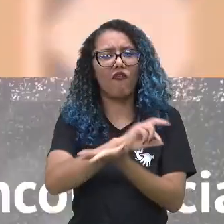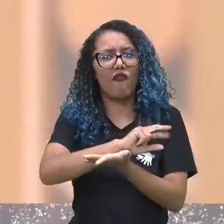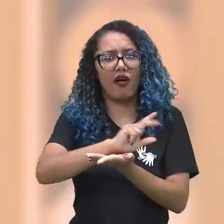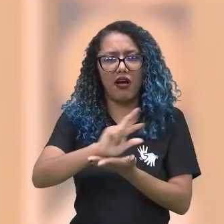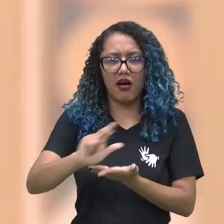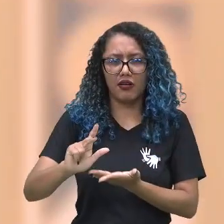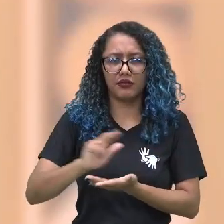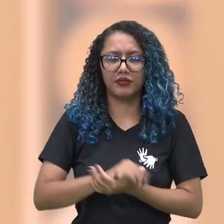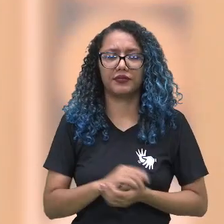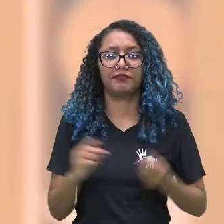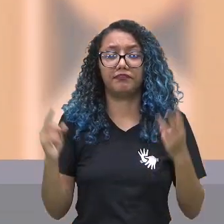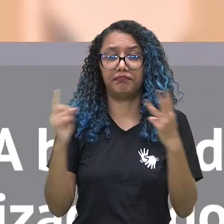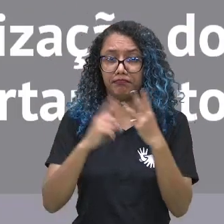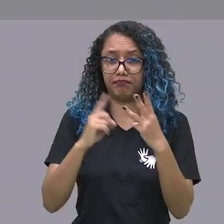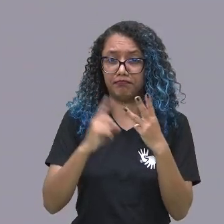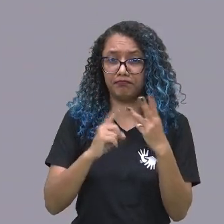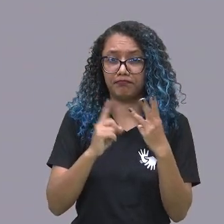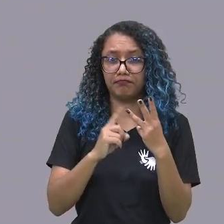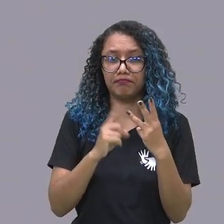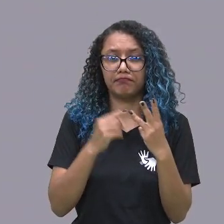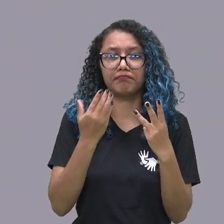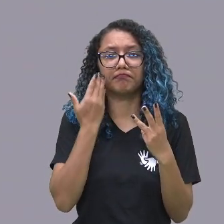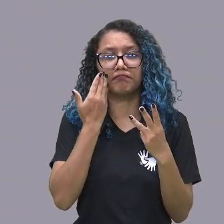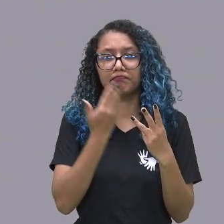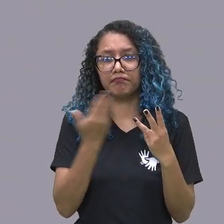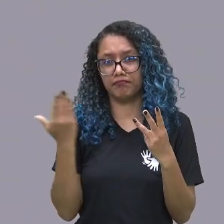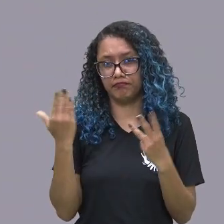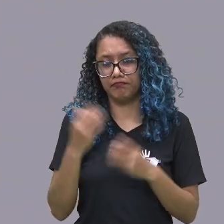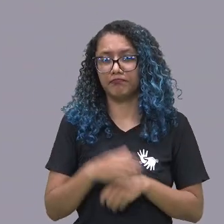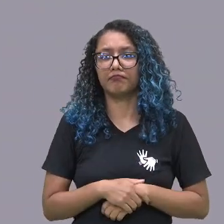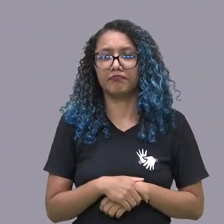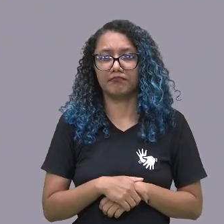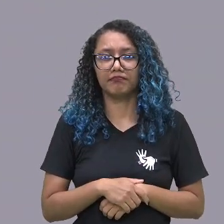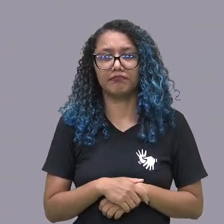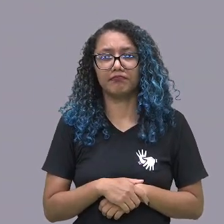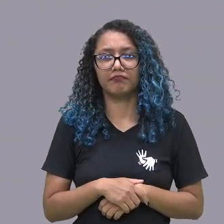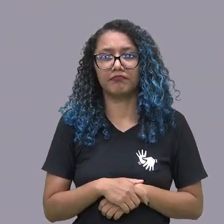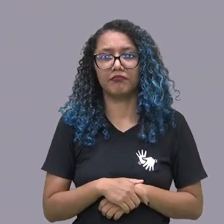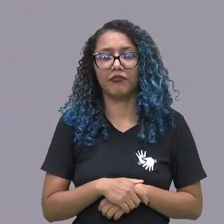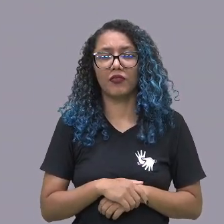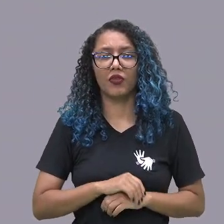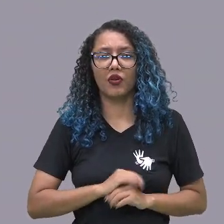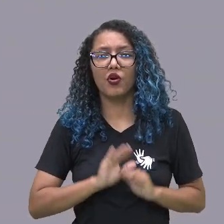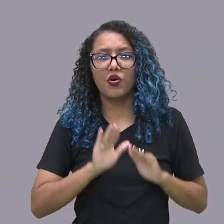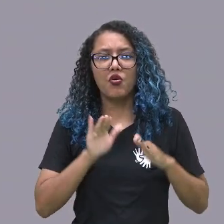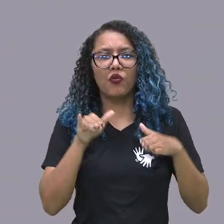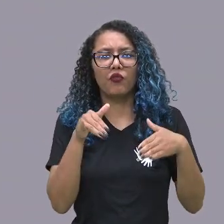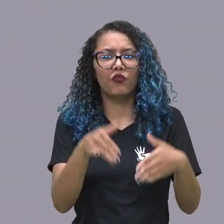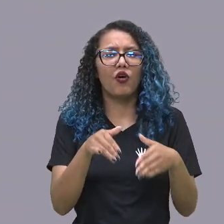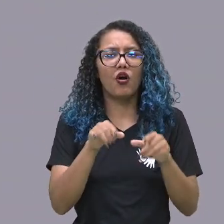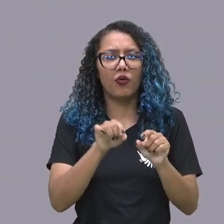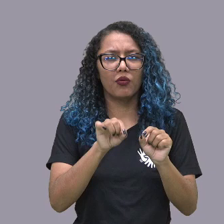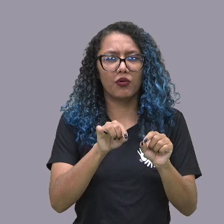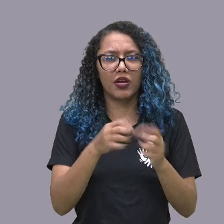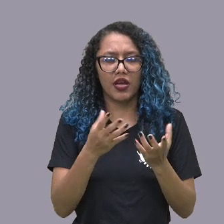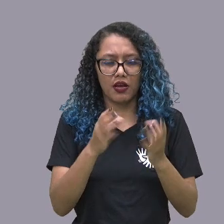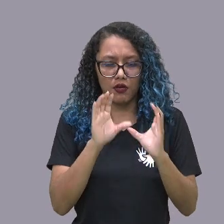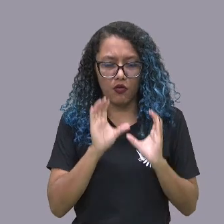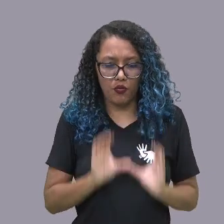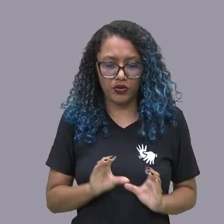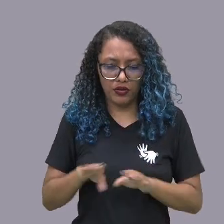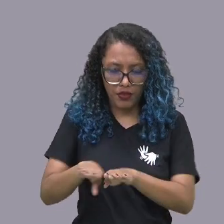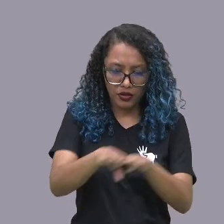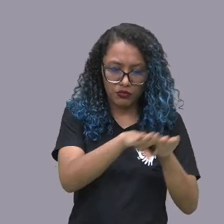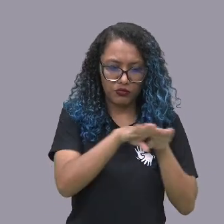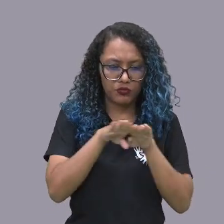terceira característica que eles trazem é a busca da homogeneização dos comportamentos. O